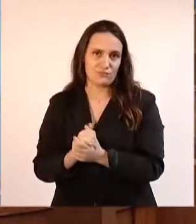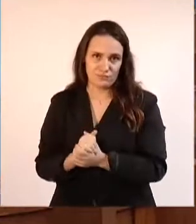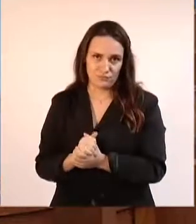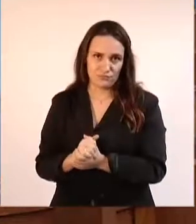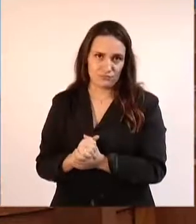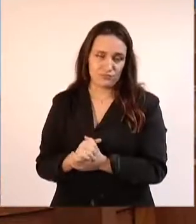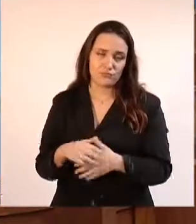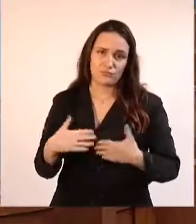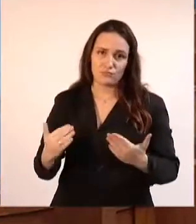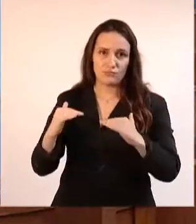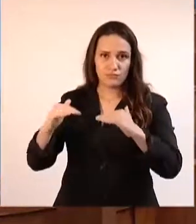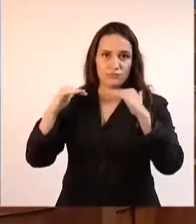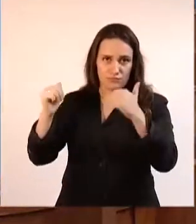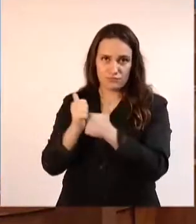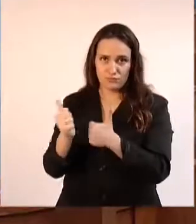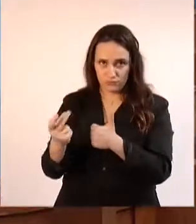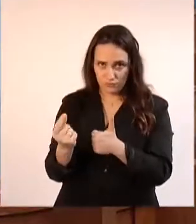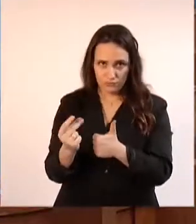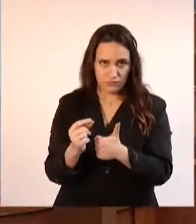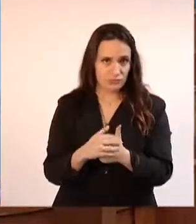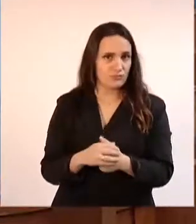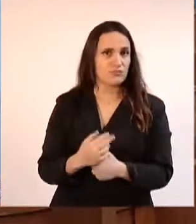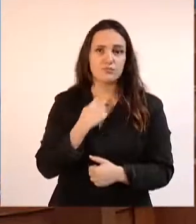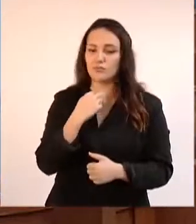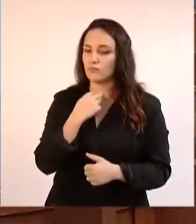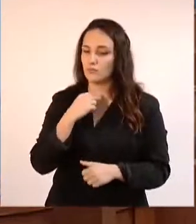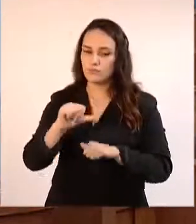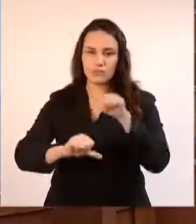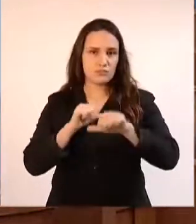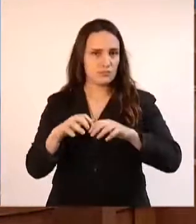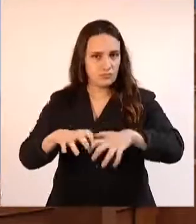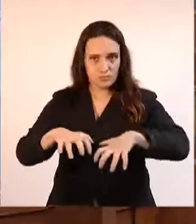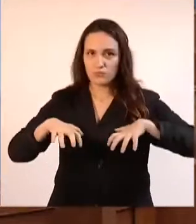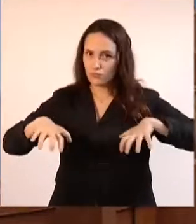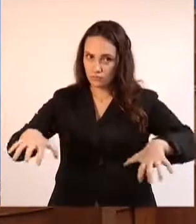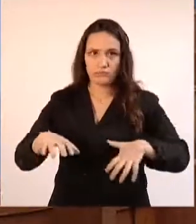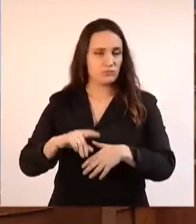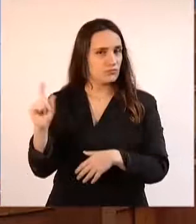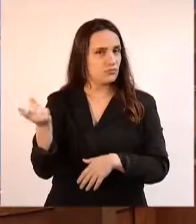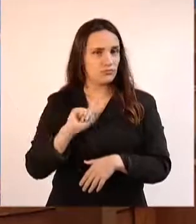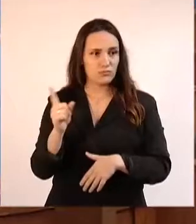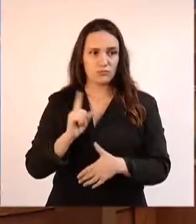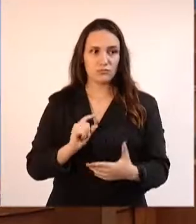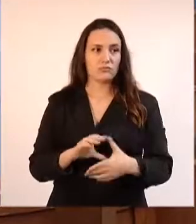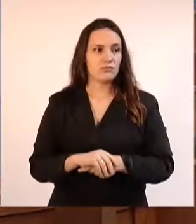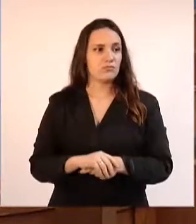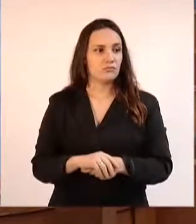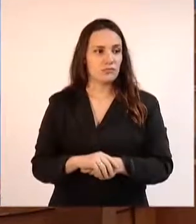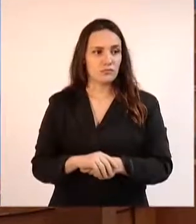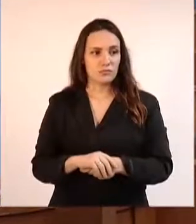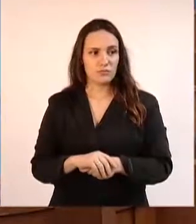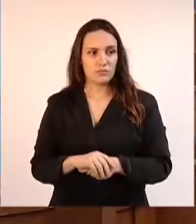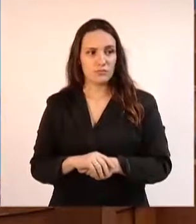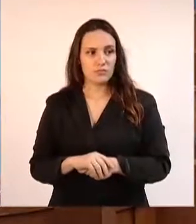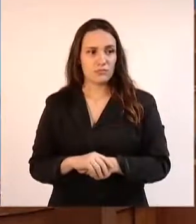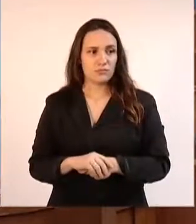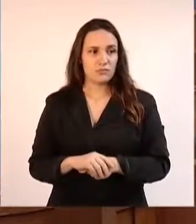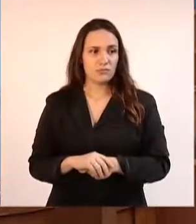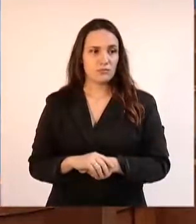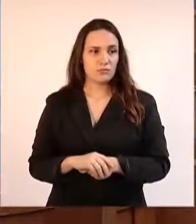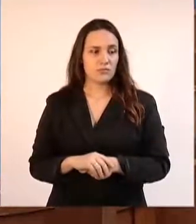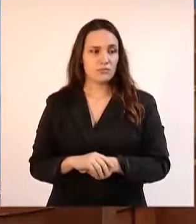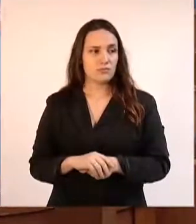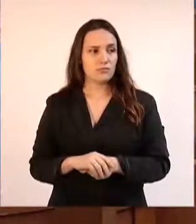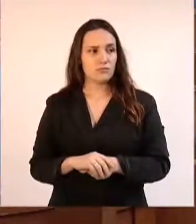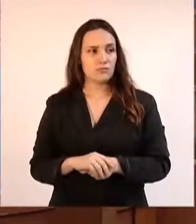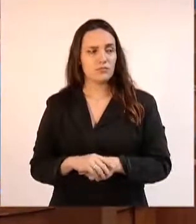Contas, opção esta que não pode ser desconsiderada pelo poder constituinte decorrente. O que